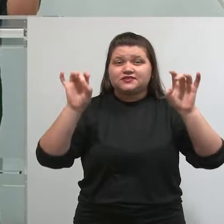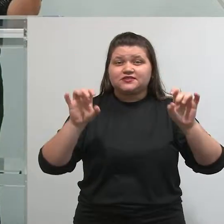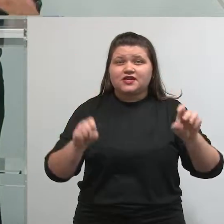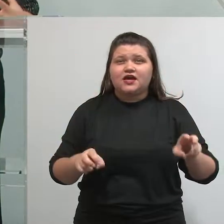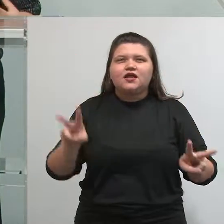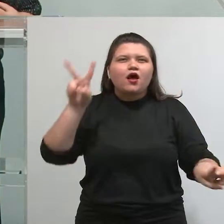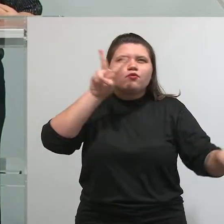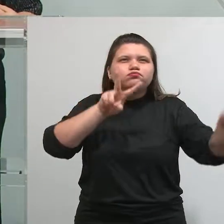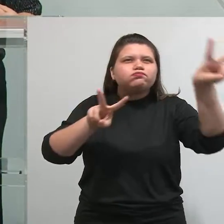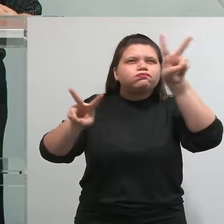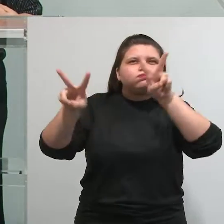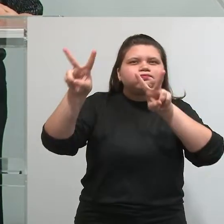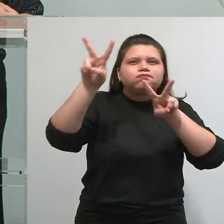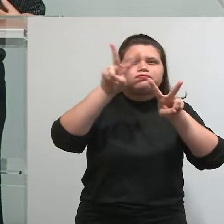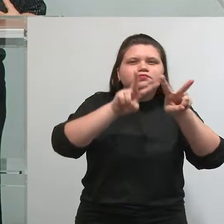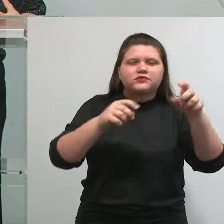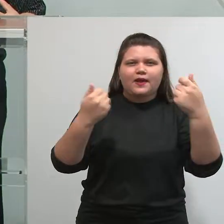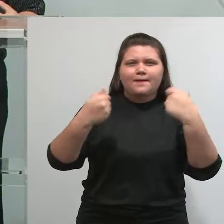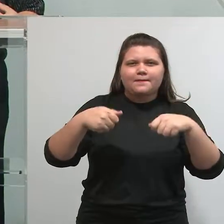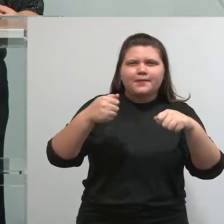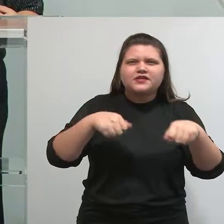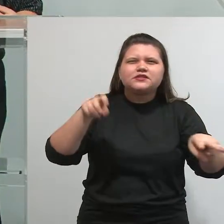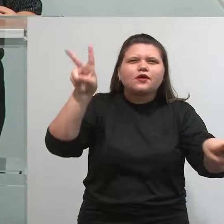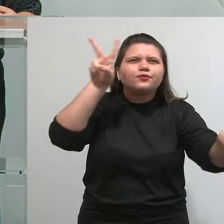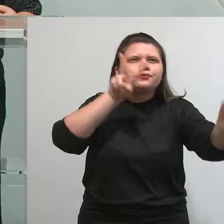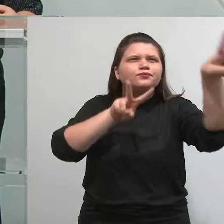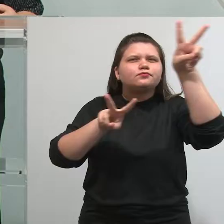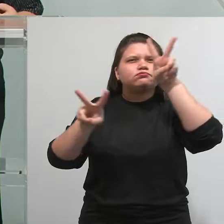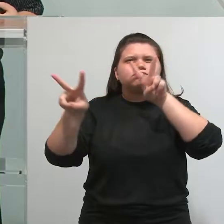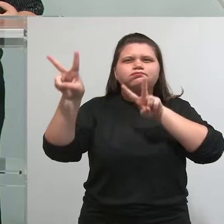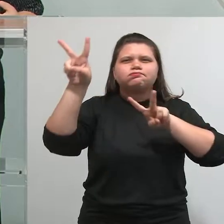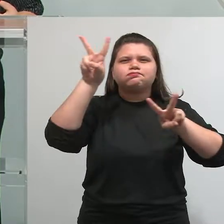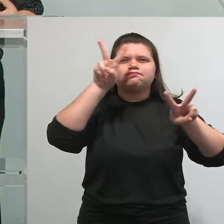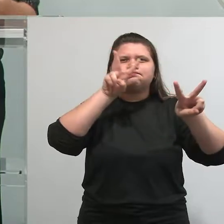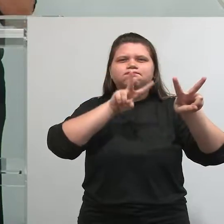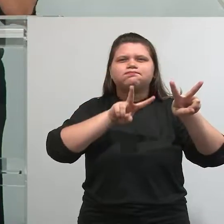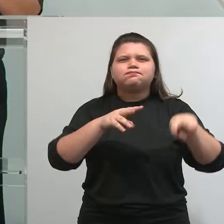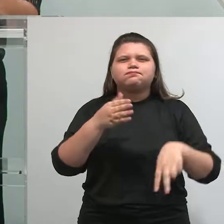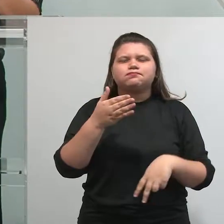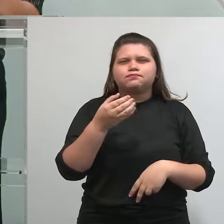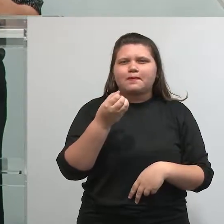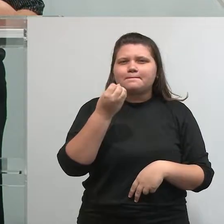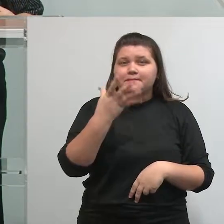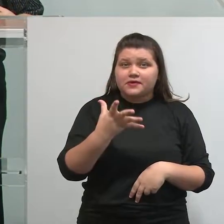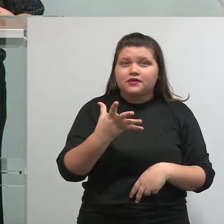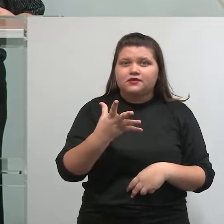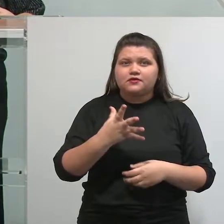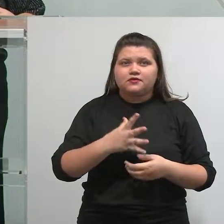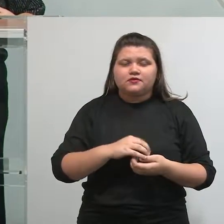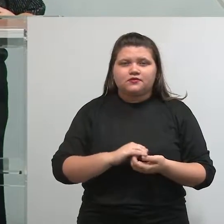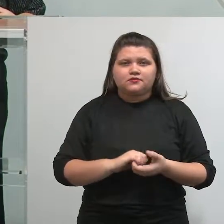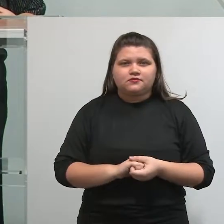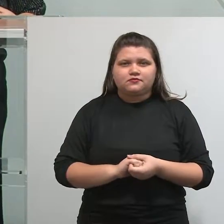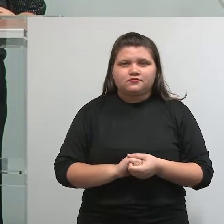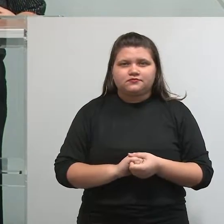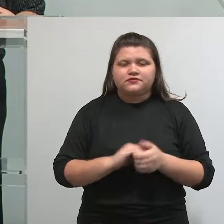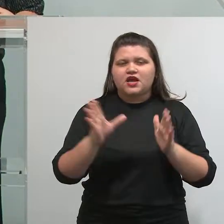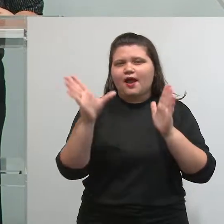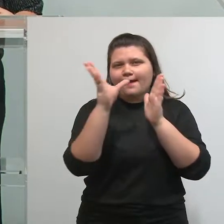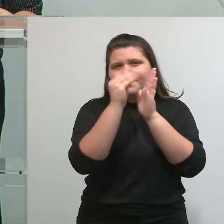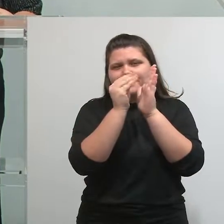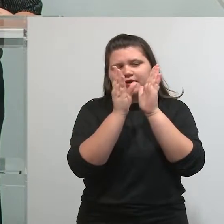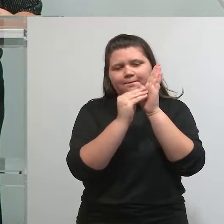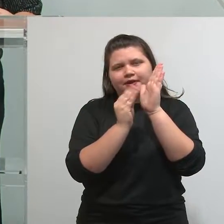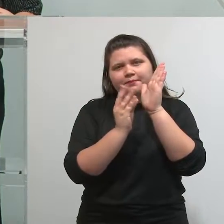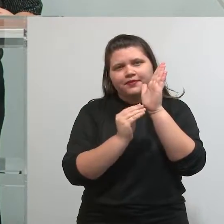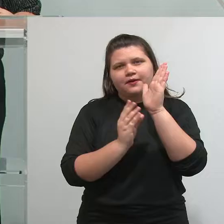só a observação bem feita, ela consegue te dar, né, de conteúdo. O